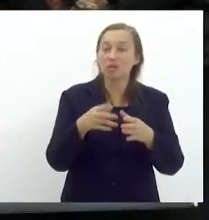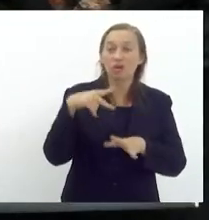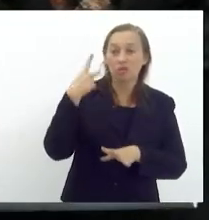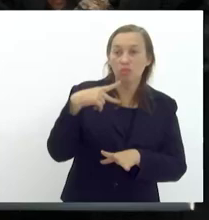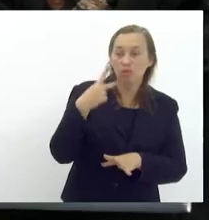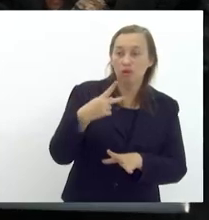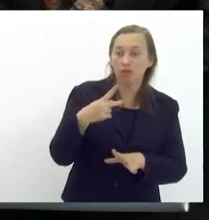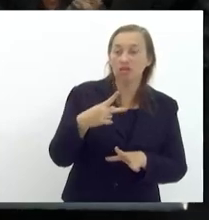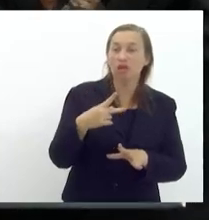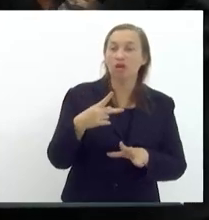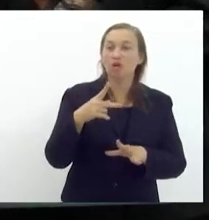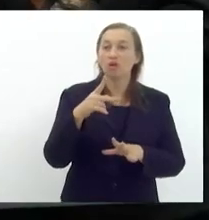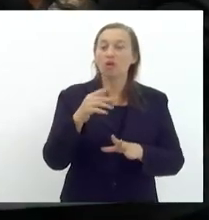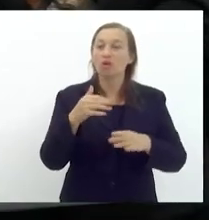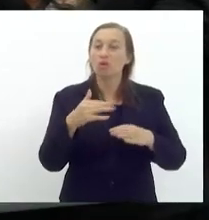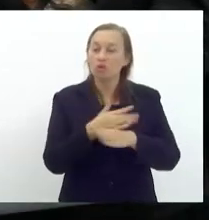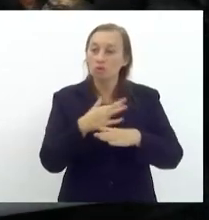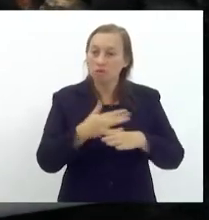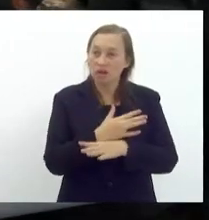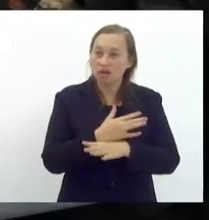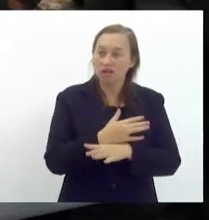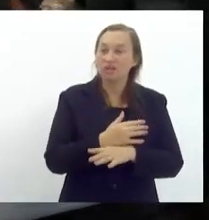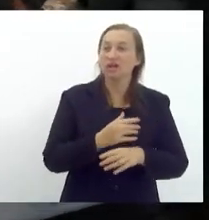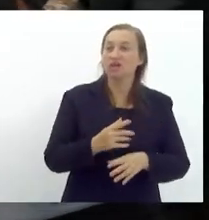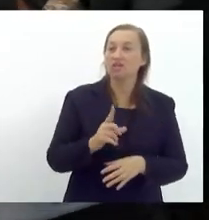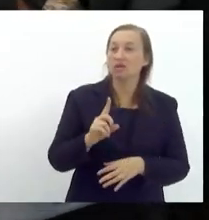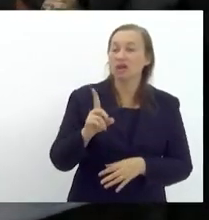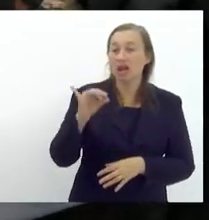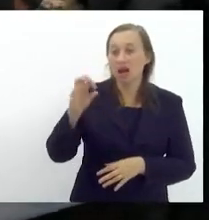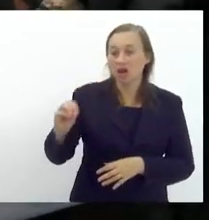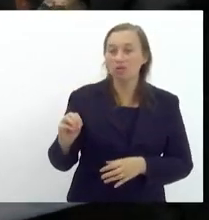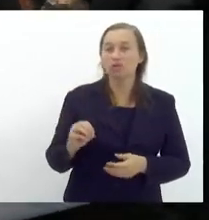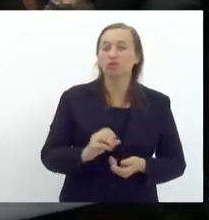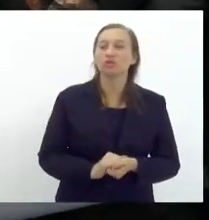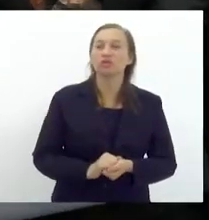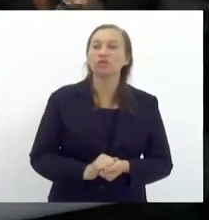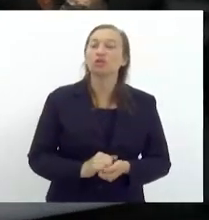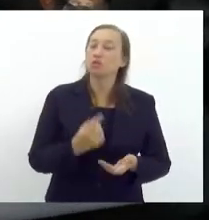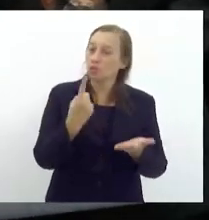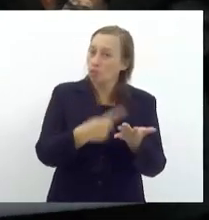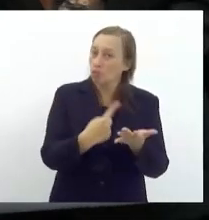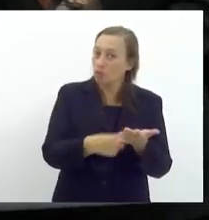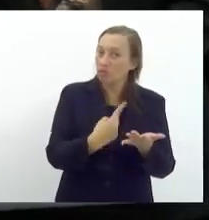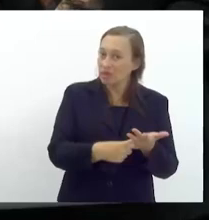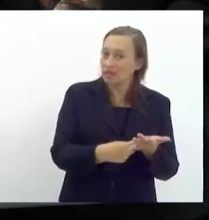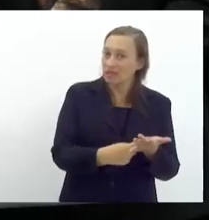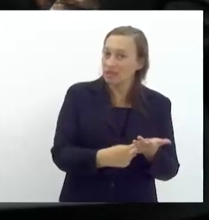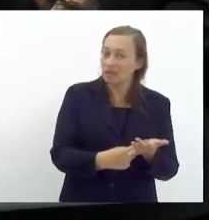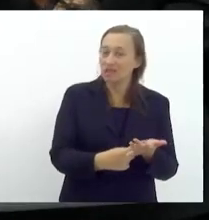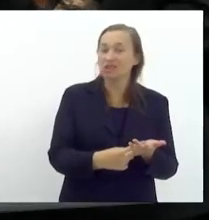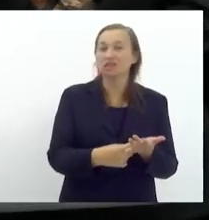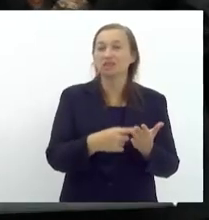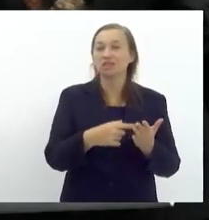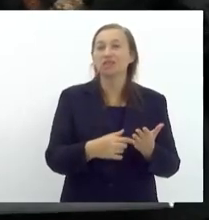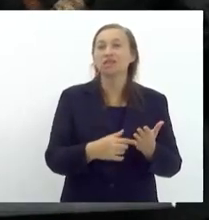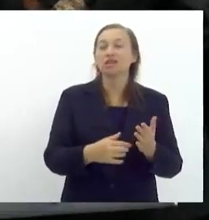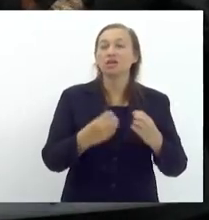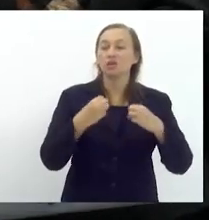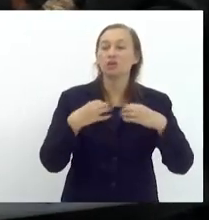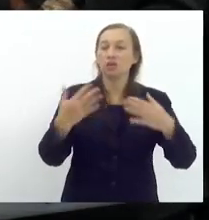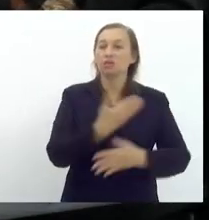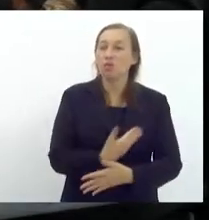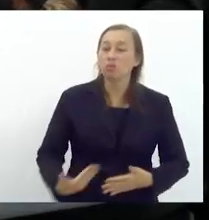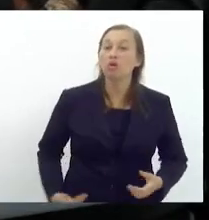Cláudio Caiado Eu não falo por ele mas tenho certeza que ele vai concordar que é o nosso compromisso cumprido ali em audiência pública